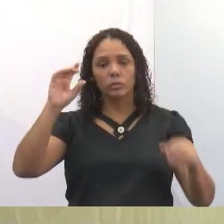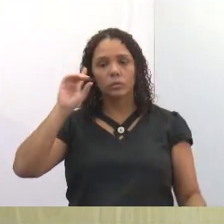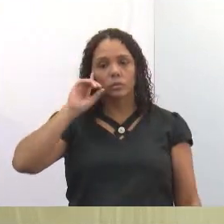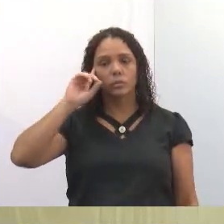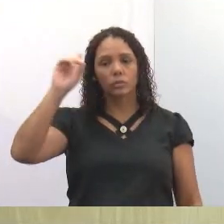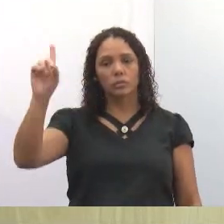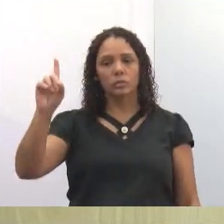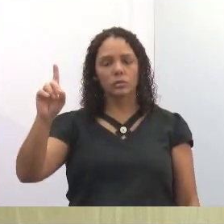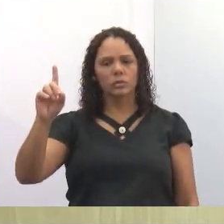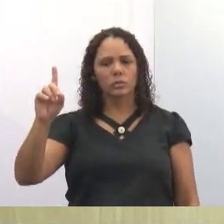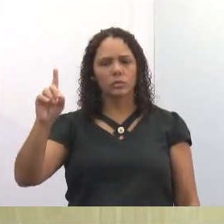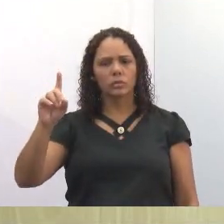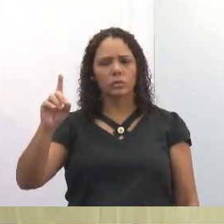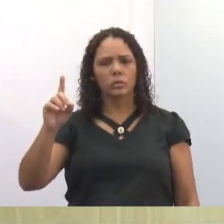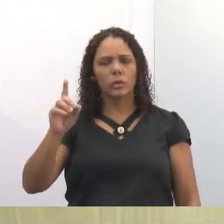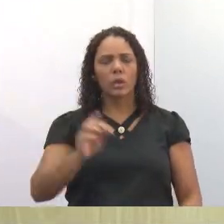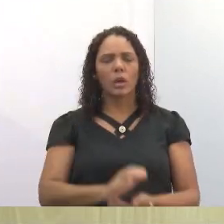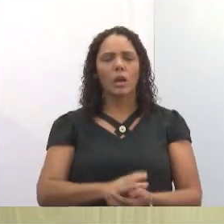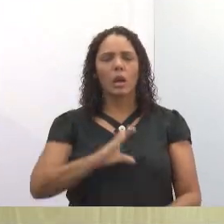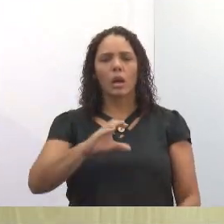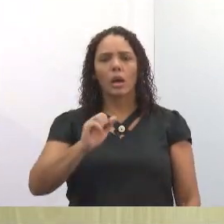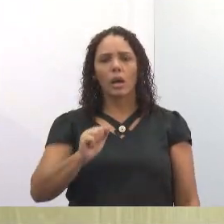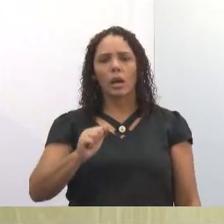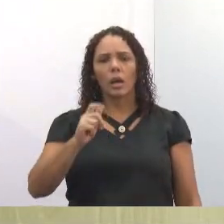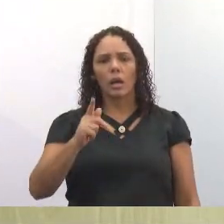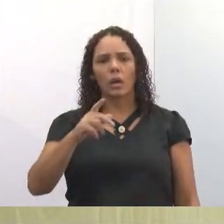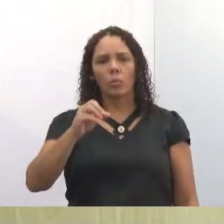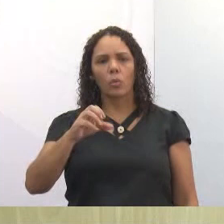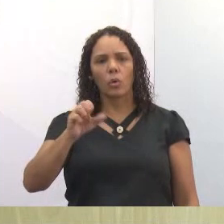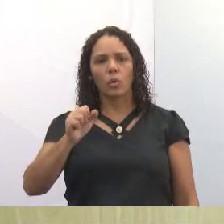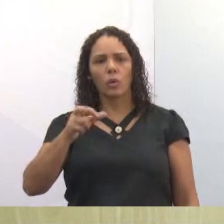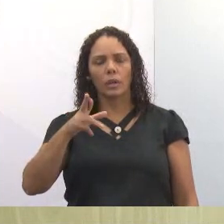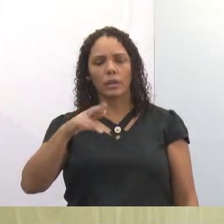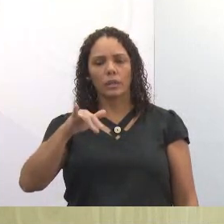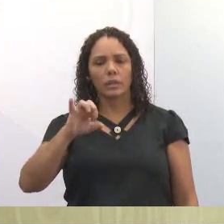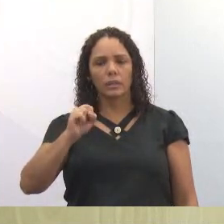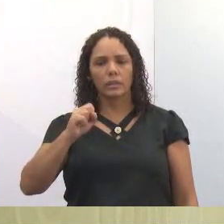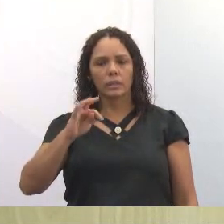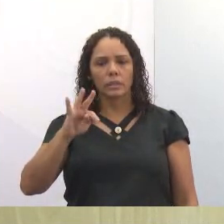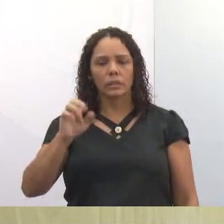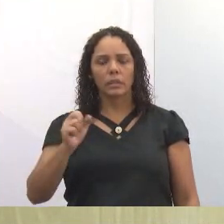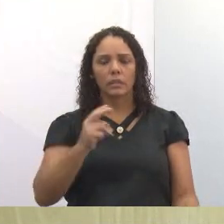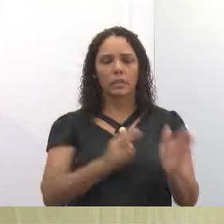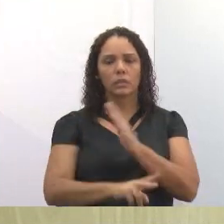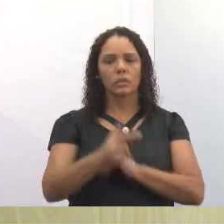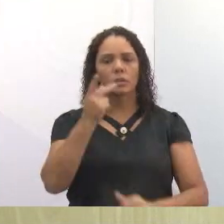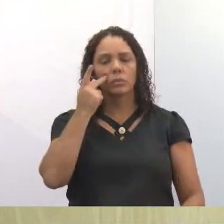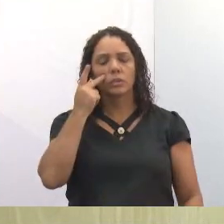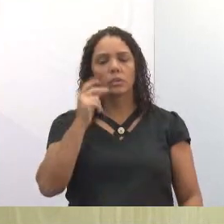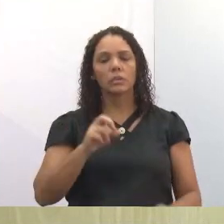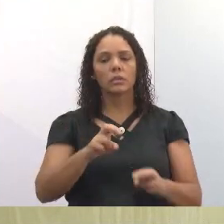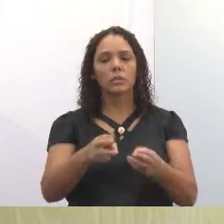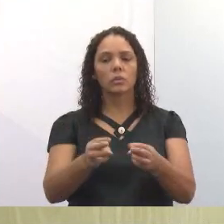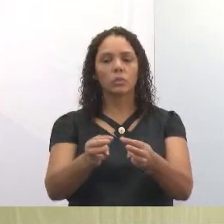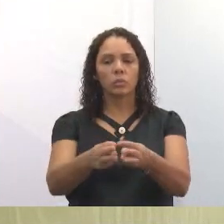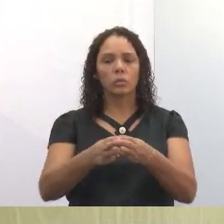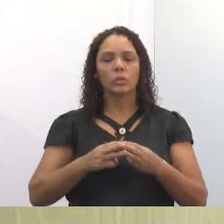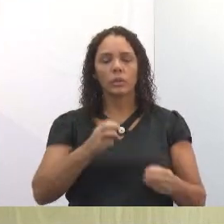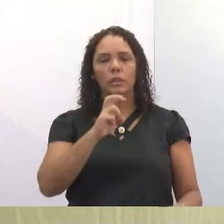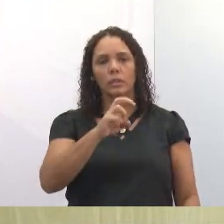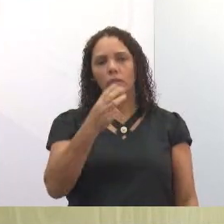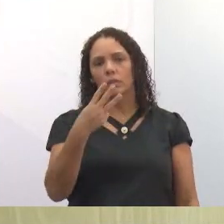transcurso do Dia do Capoeirista, 3 de agosto. Autoria, Paulinho do Esporte. Moção 530.